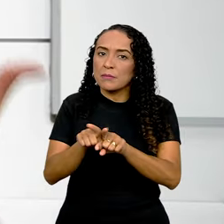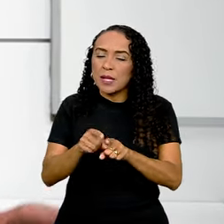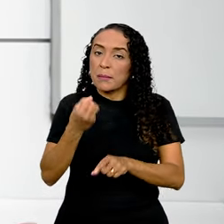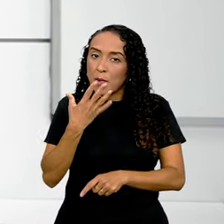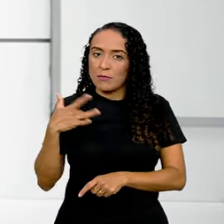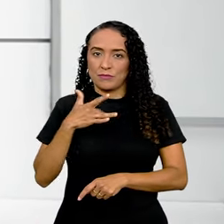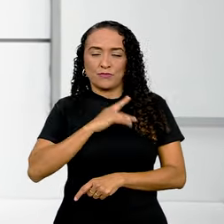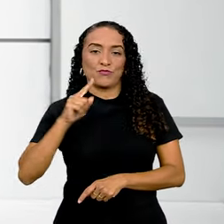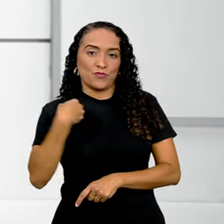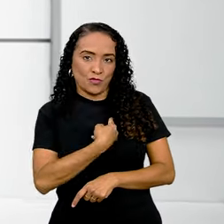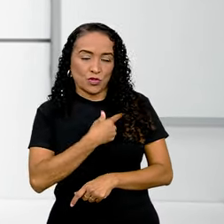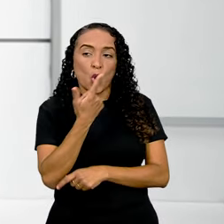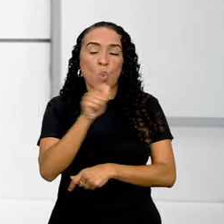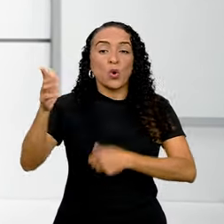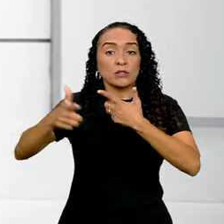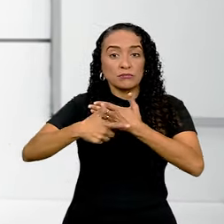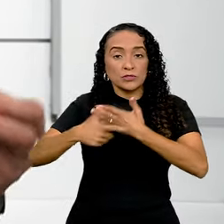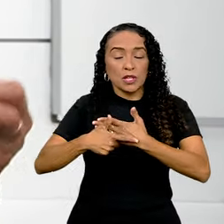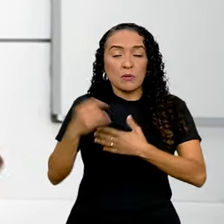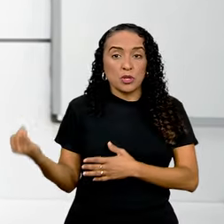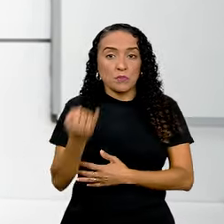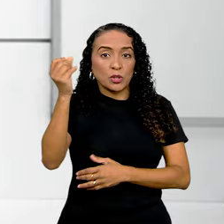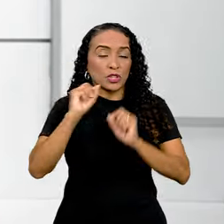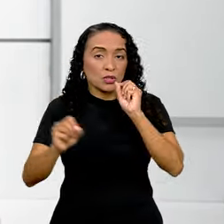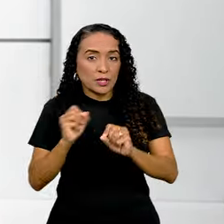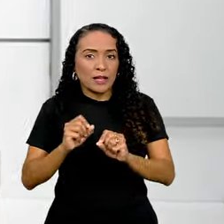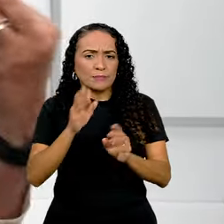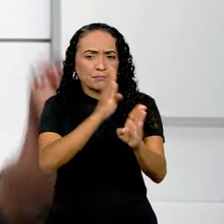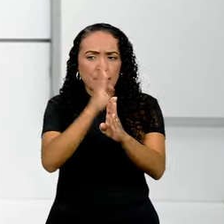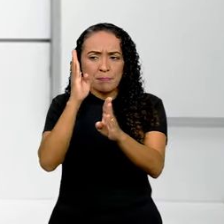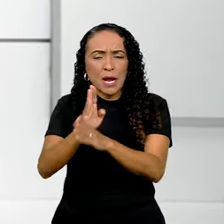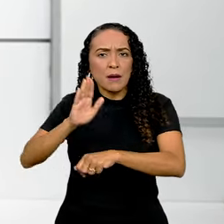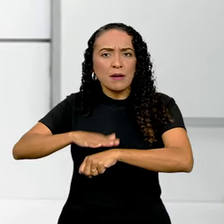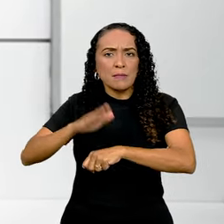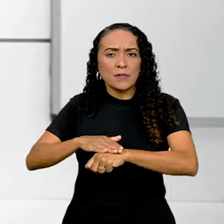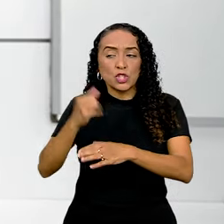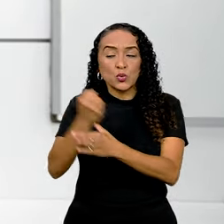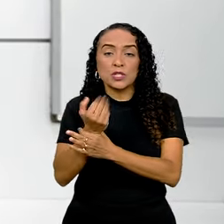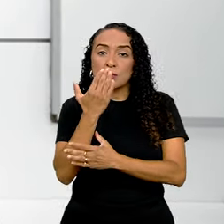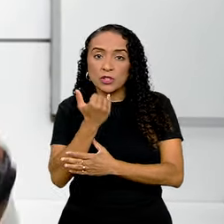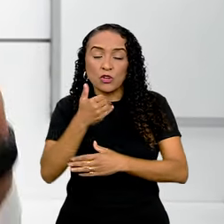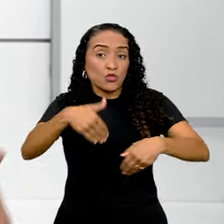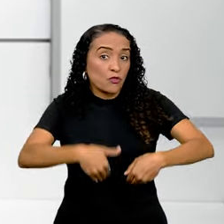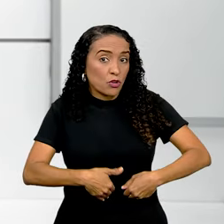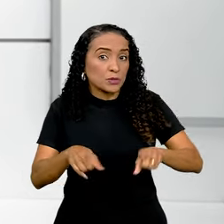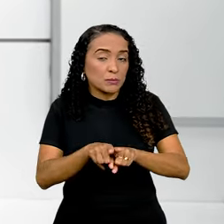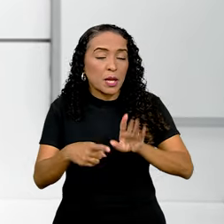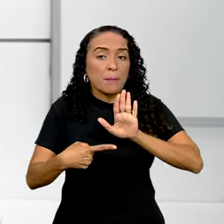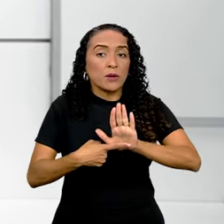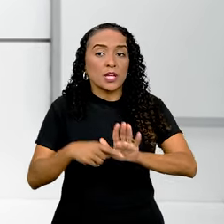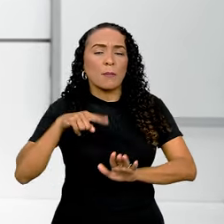alimentos que fazem bem paraa nossa saúde uma outra missão importante do cisan é diagnosticar a situação de insegurança alimentar de